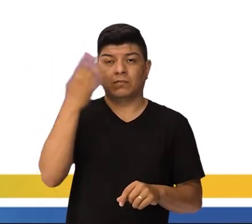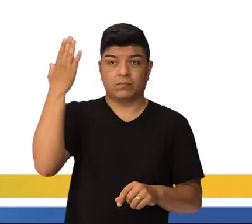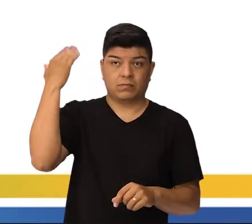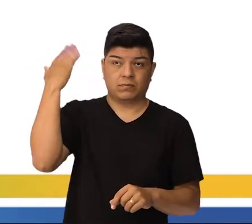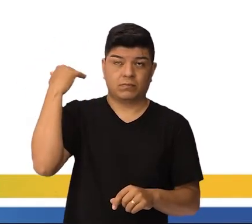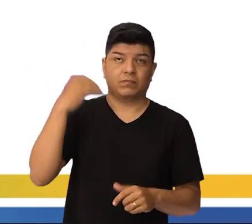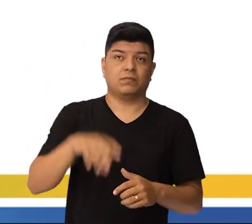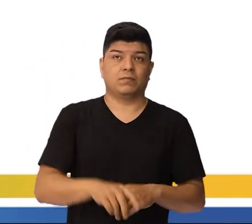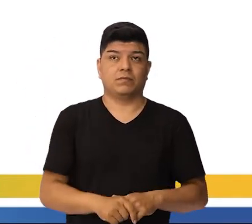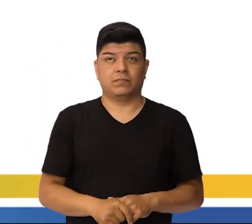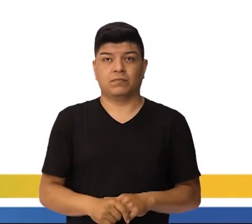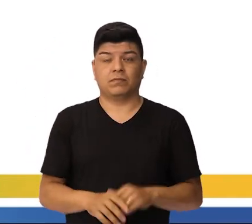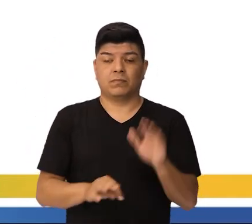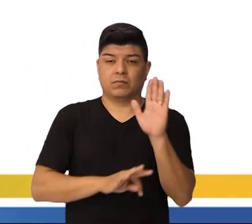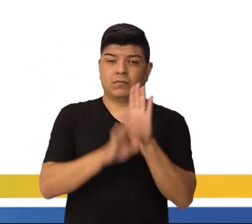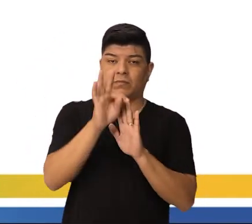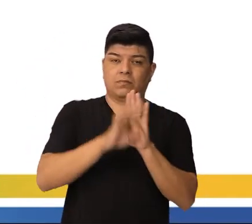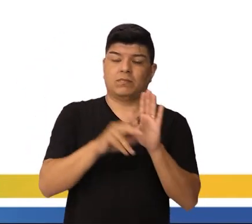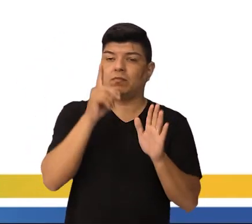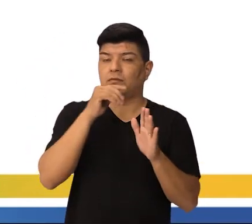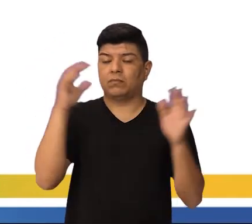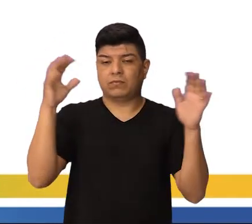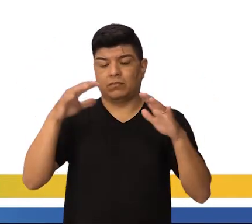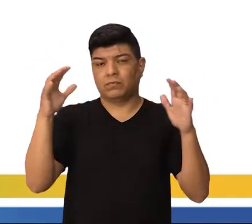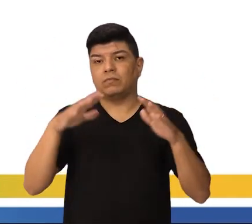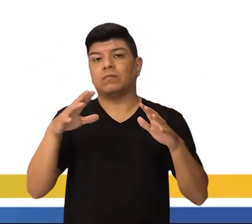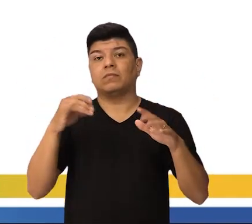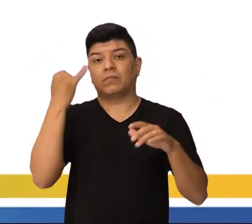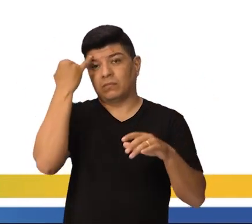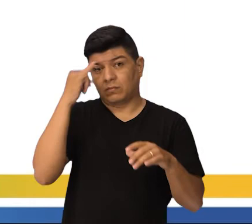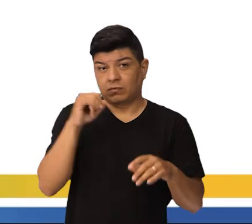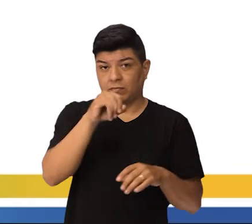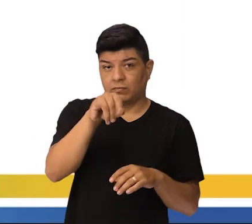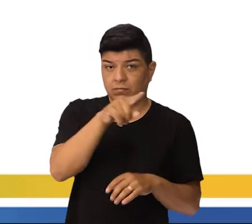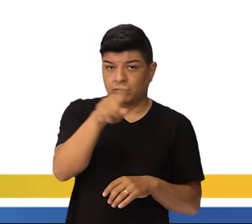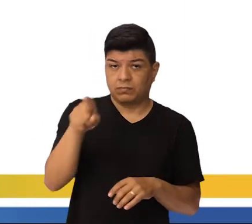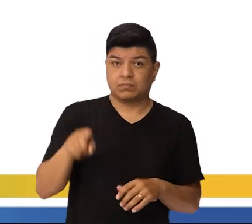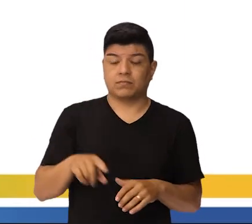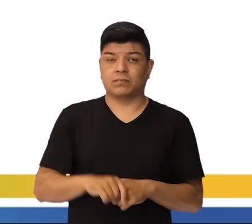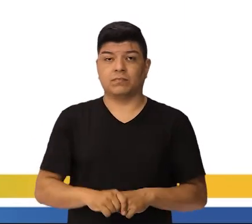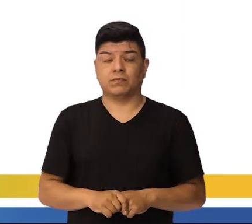trás, temperatura, umidade, chuva. Só para ter uma ideia, se você